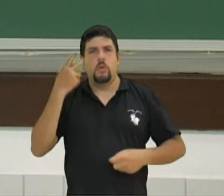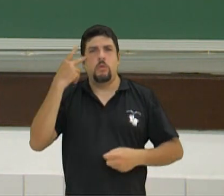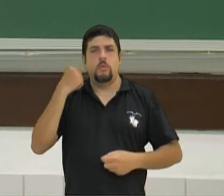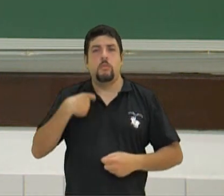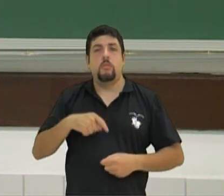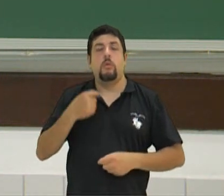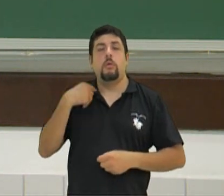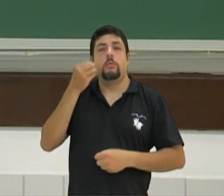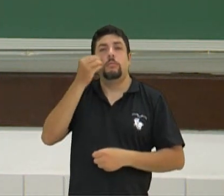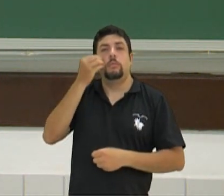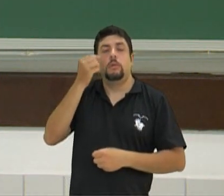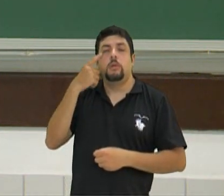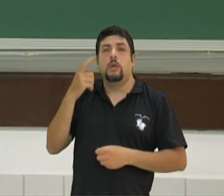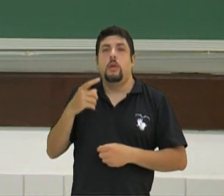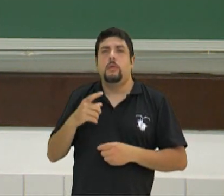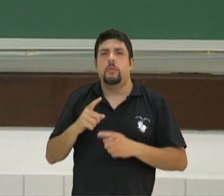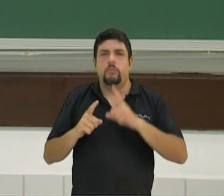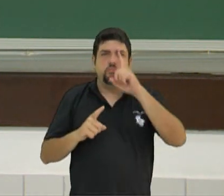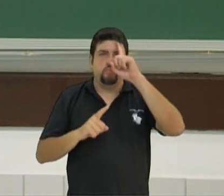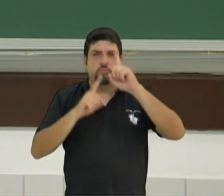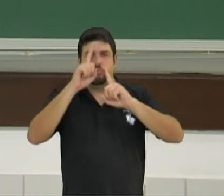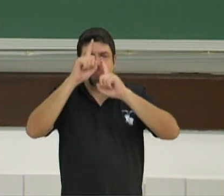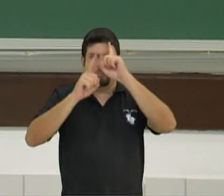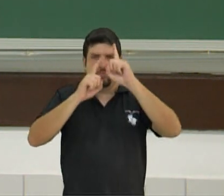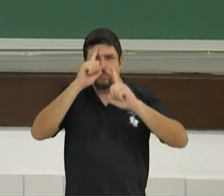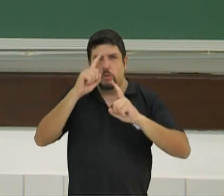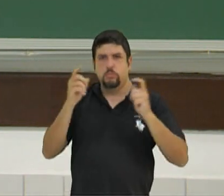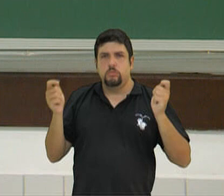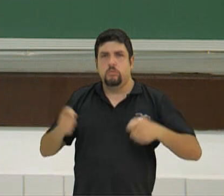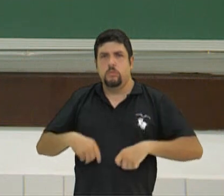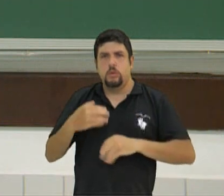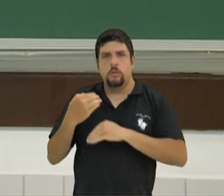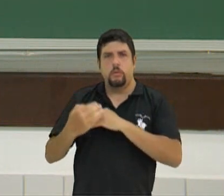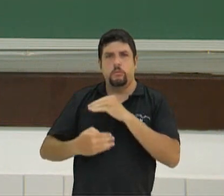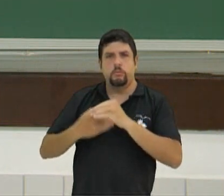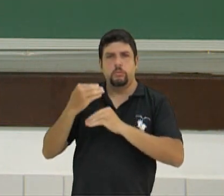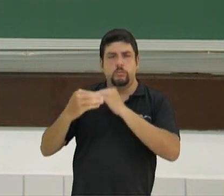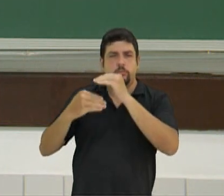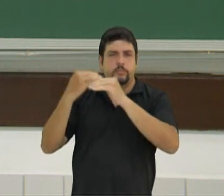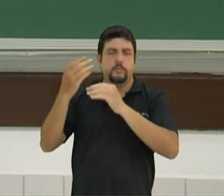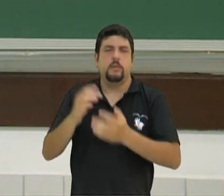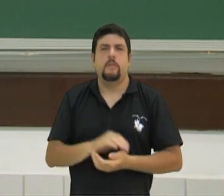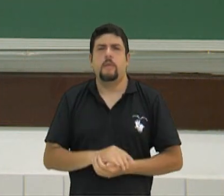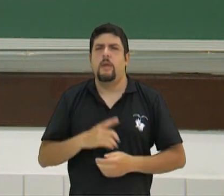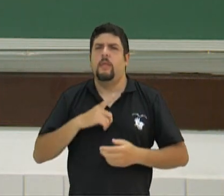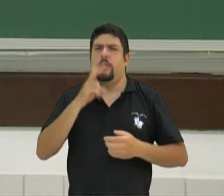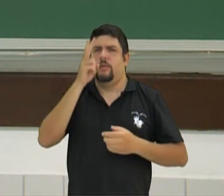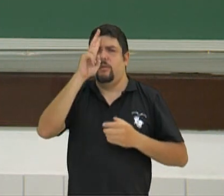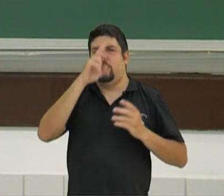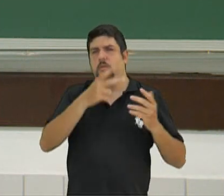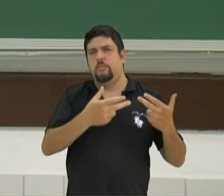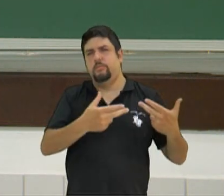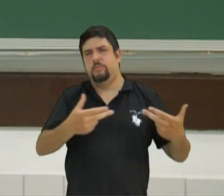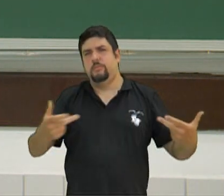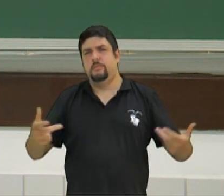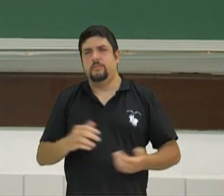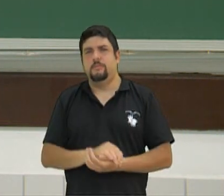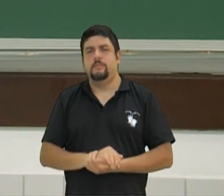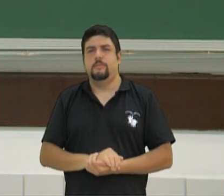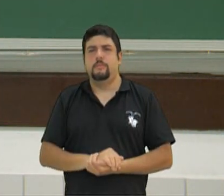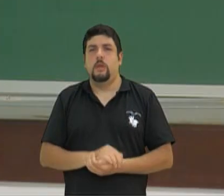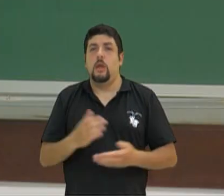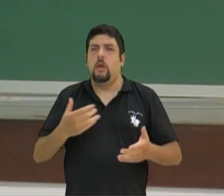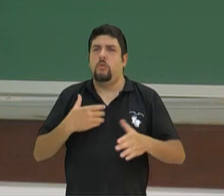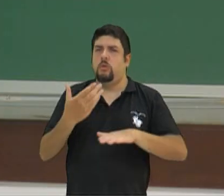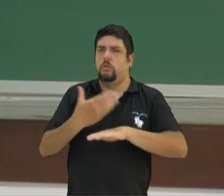queremos alcançar voos mais altos, né? Desde a história de voar, por aí vai. Tem muita história, né, para a gente contar. Então, vamos lá, um